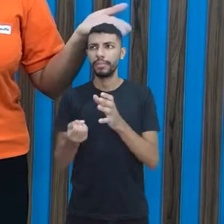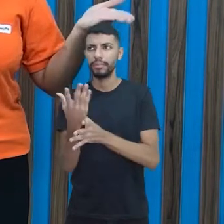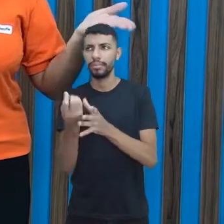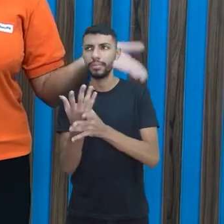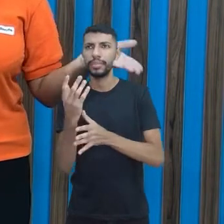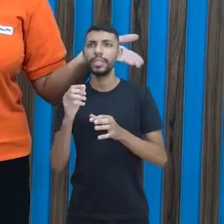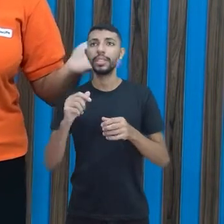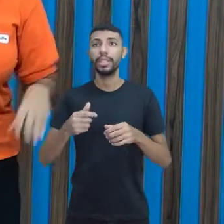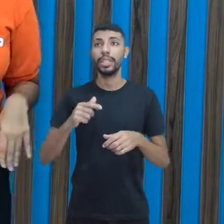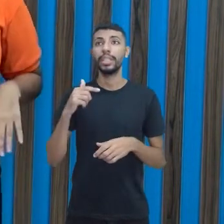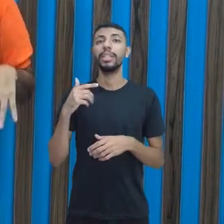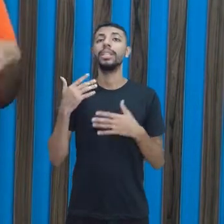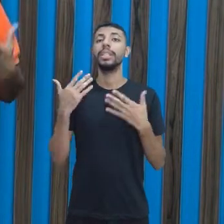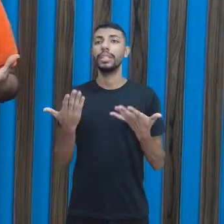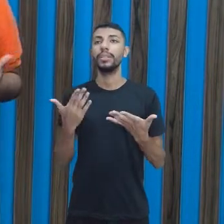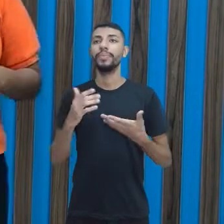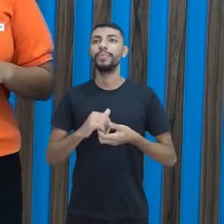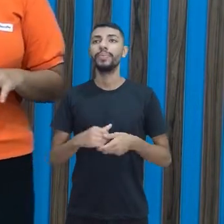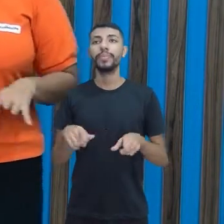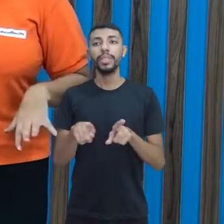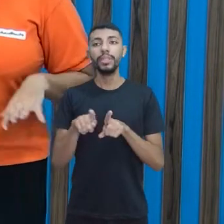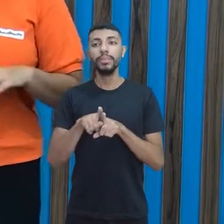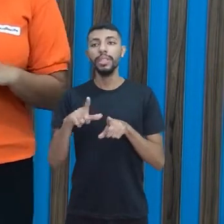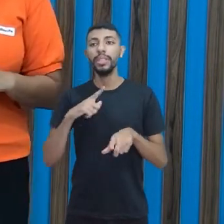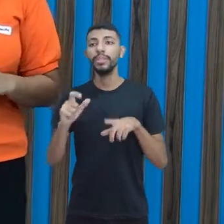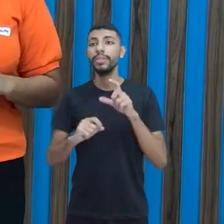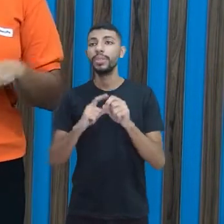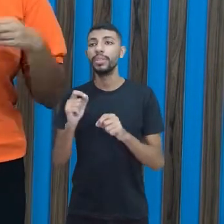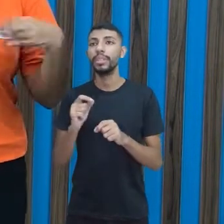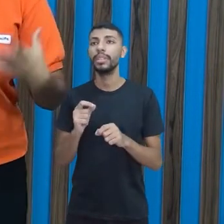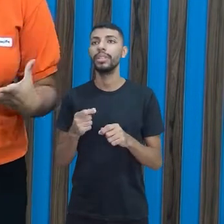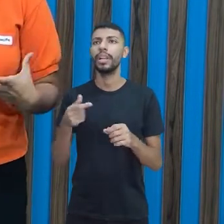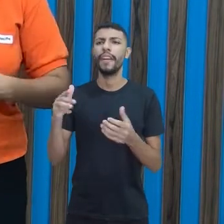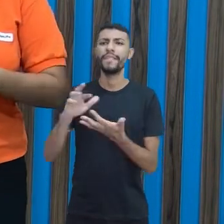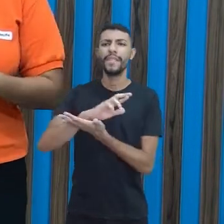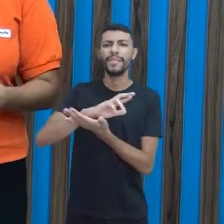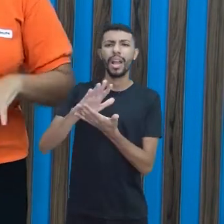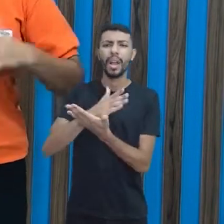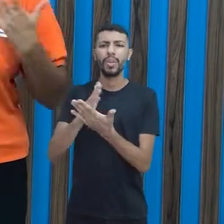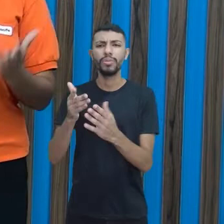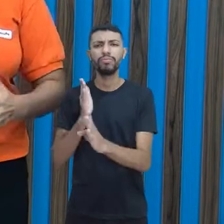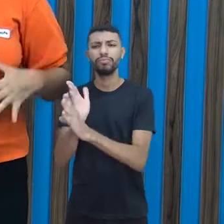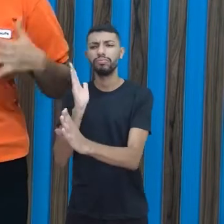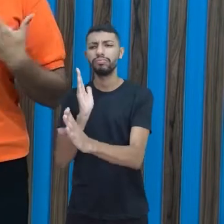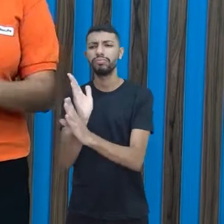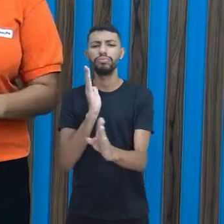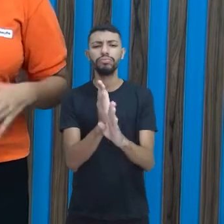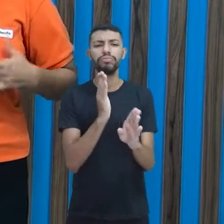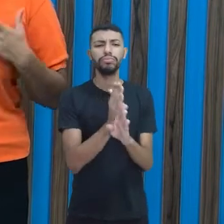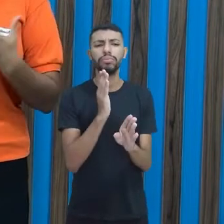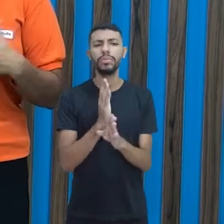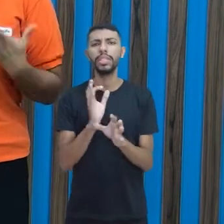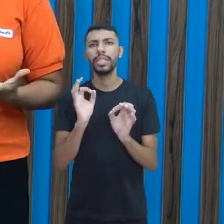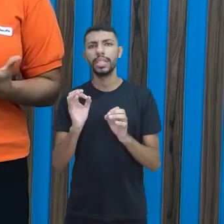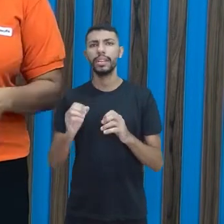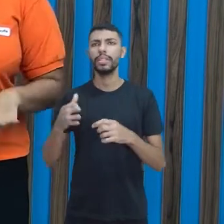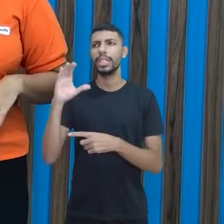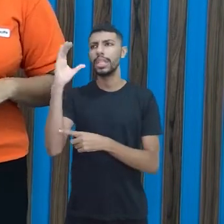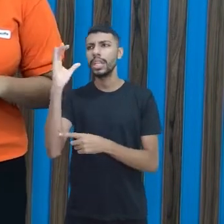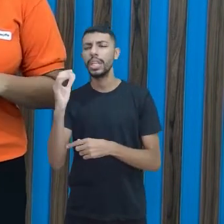durou 1000 anos. Houve também uma série de descobertas, de avanços científicos, médicos e